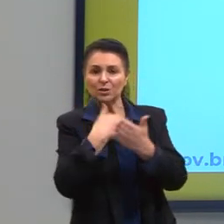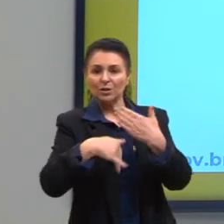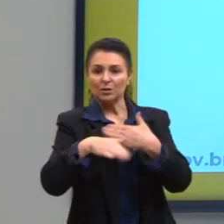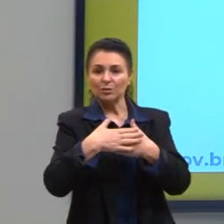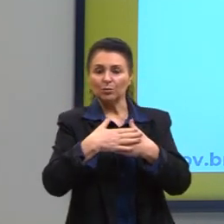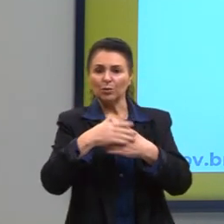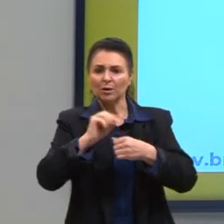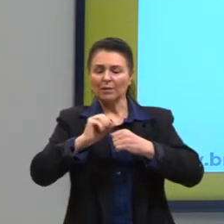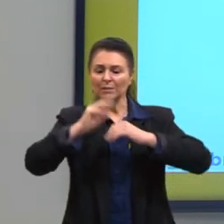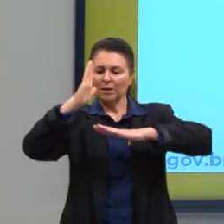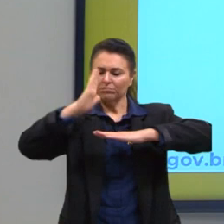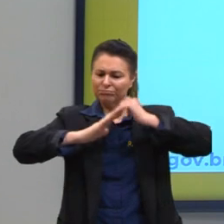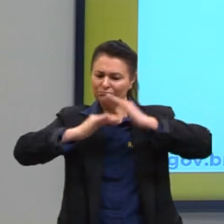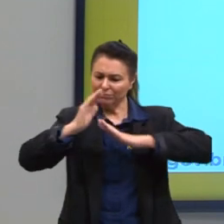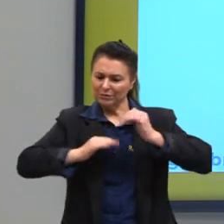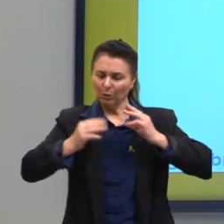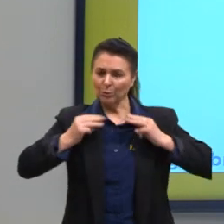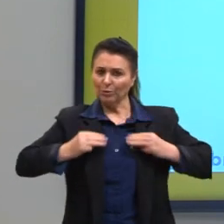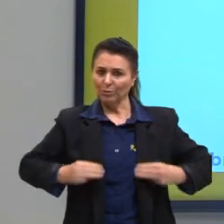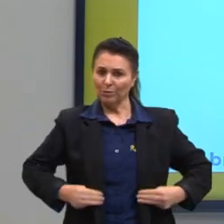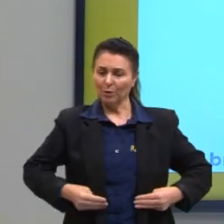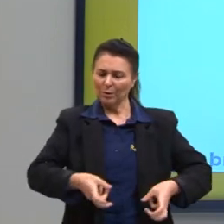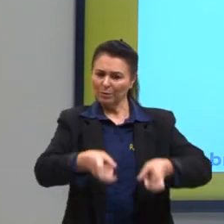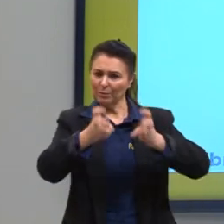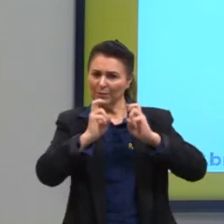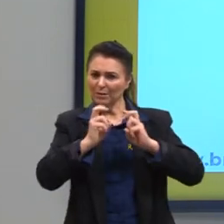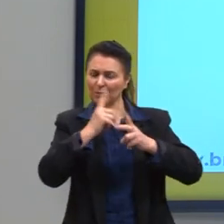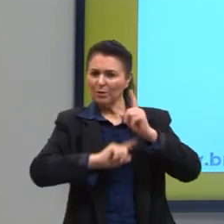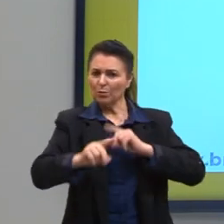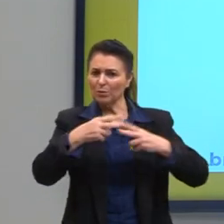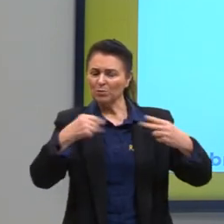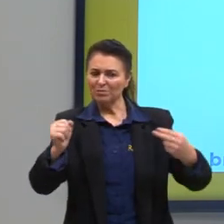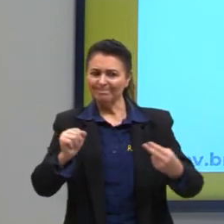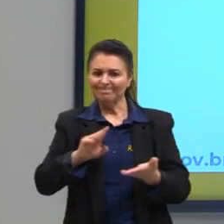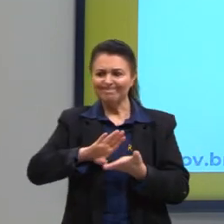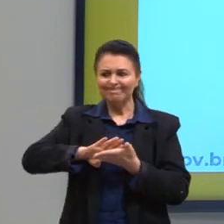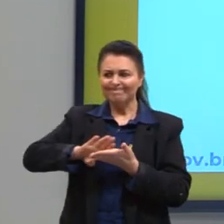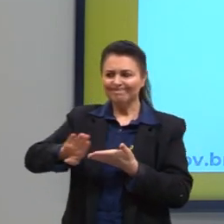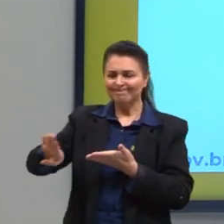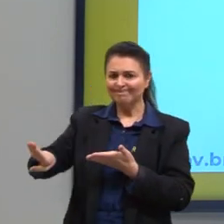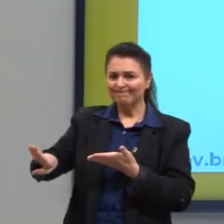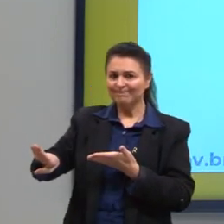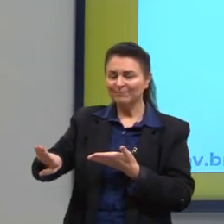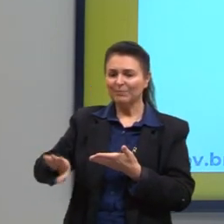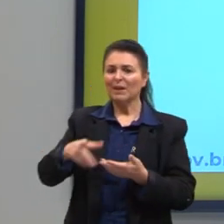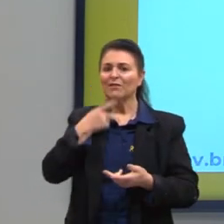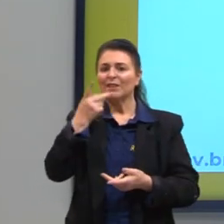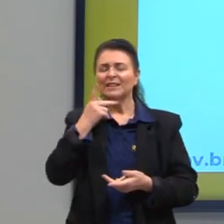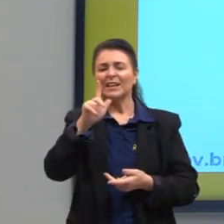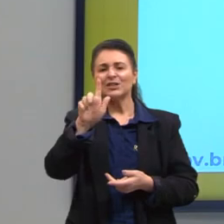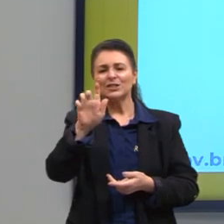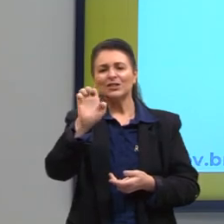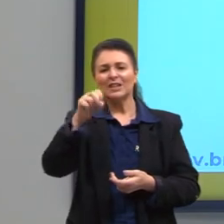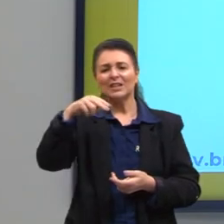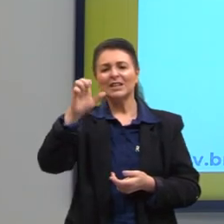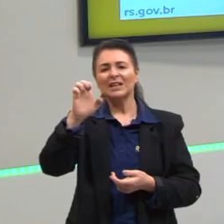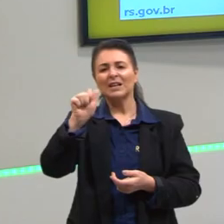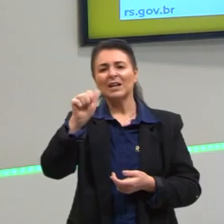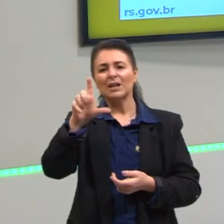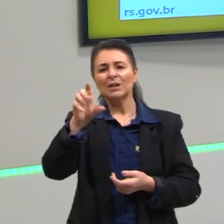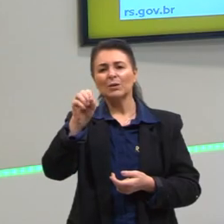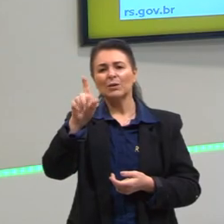uma reconstrução da Moral e ele percebe que muitas coisas foram de chá de fora quando falar da genealogia eu sempre imagino assim um